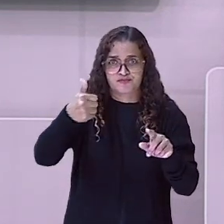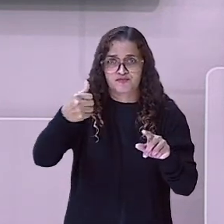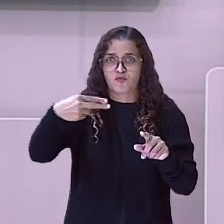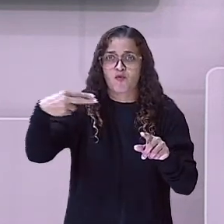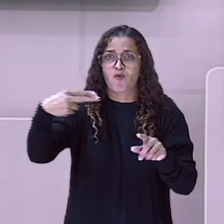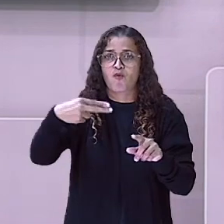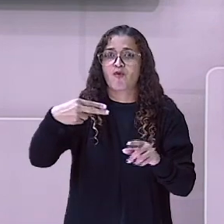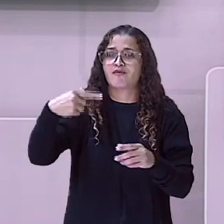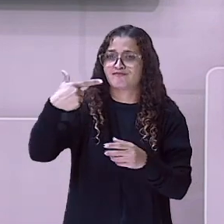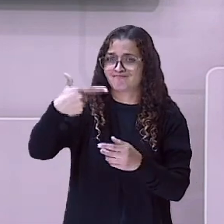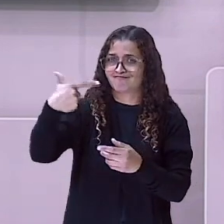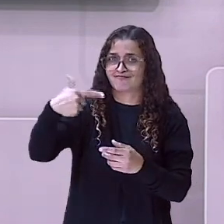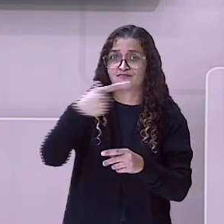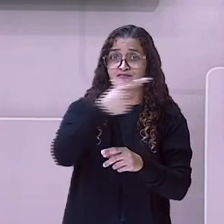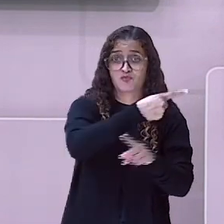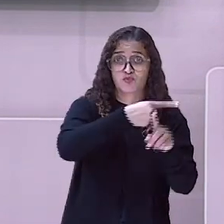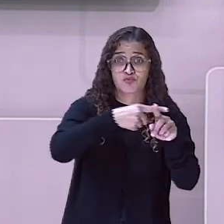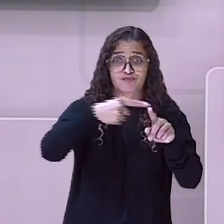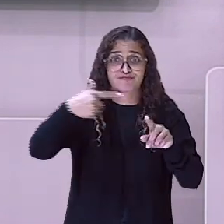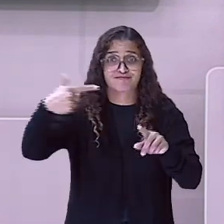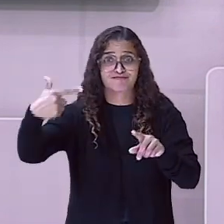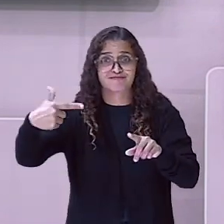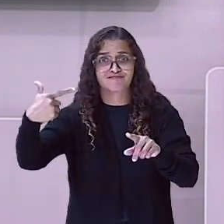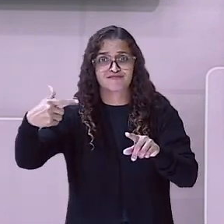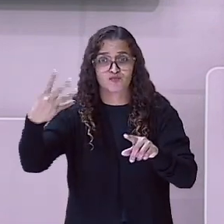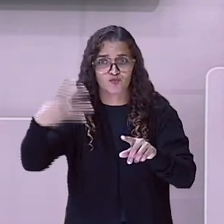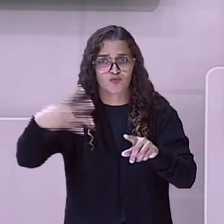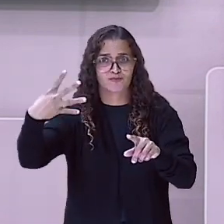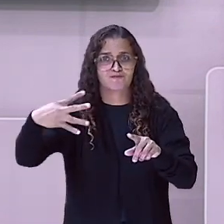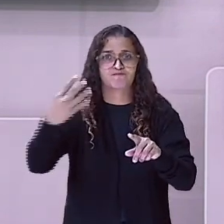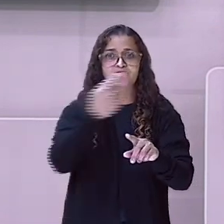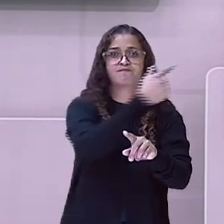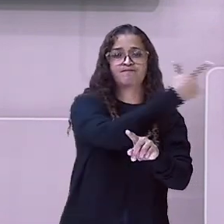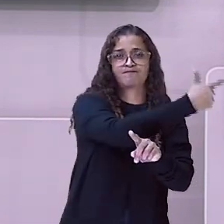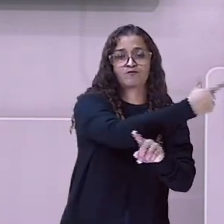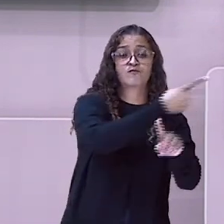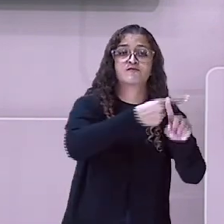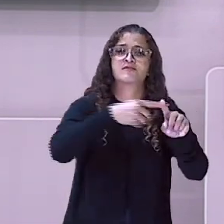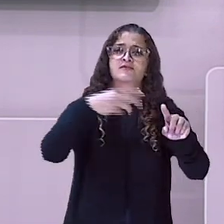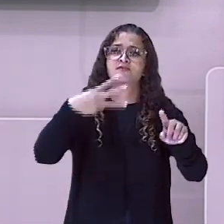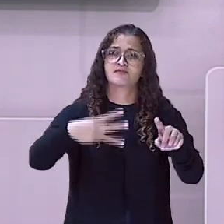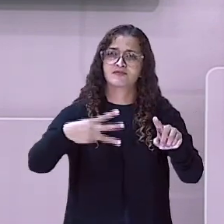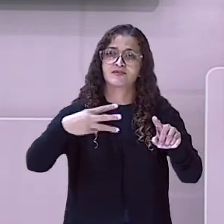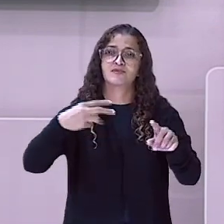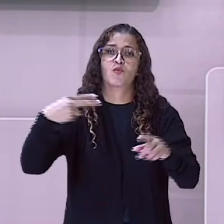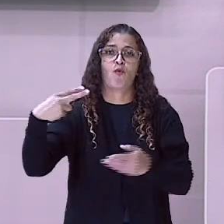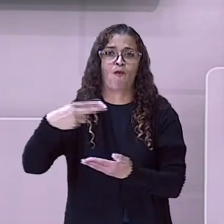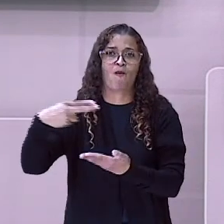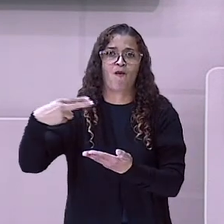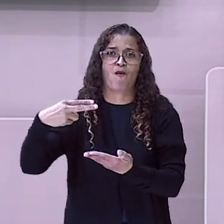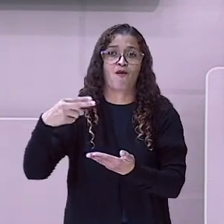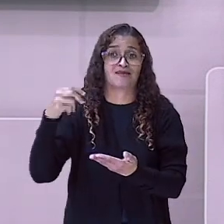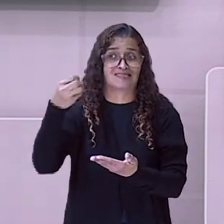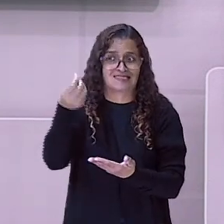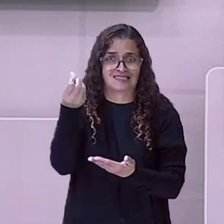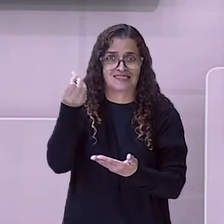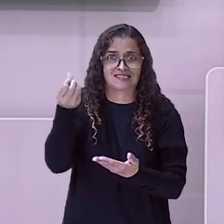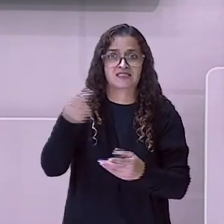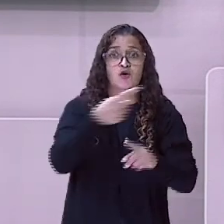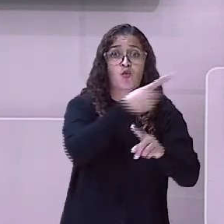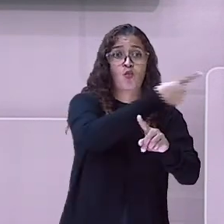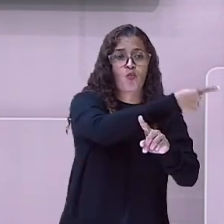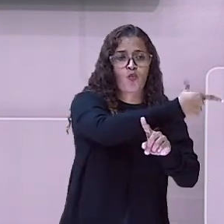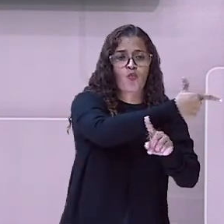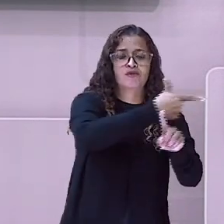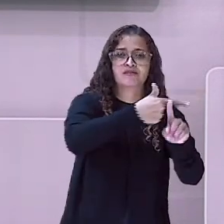é 2. 2 vezes 2, 4. 2 vezes o 3,